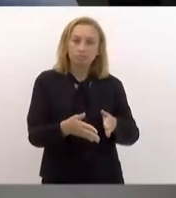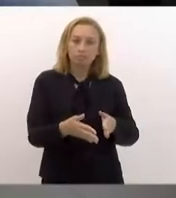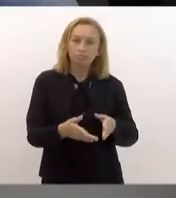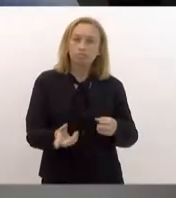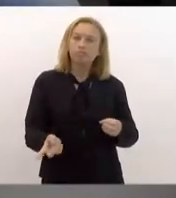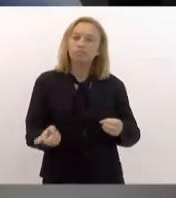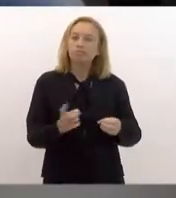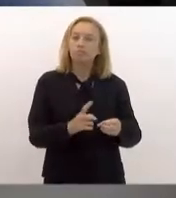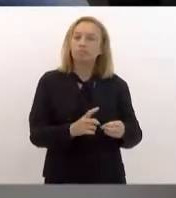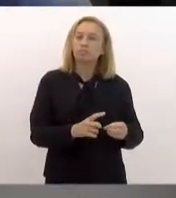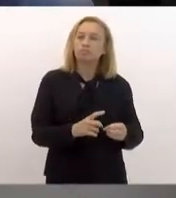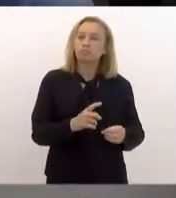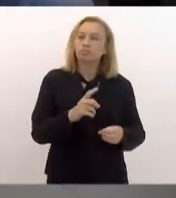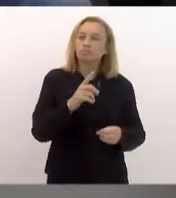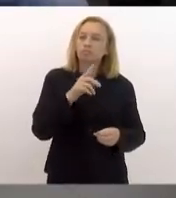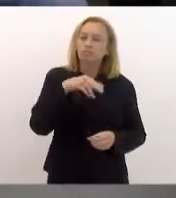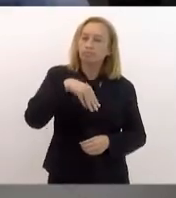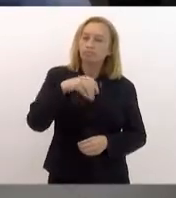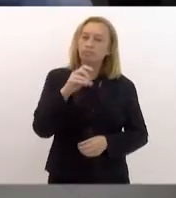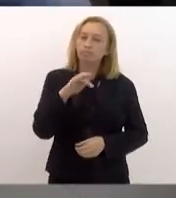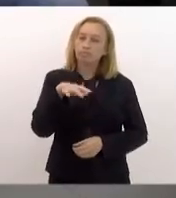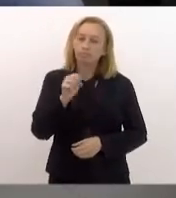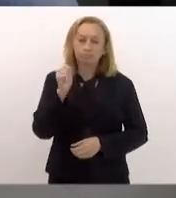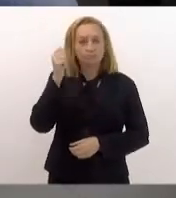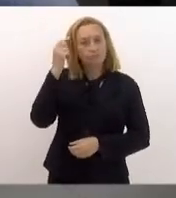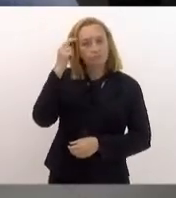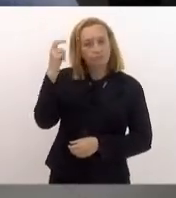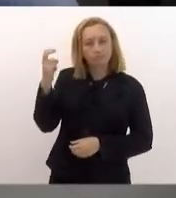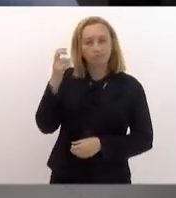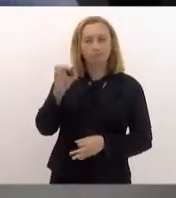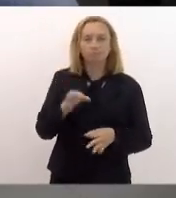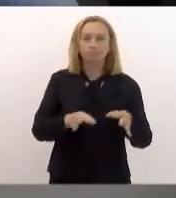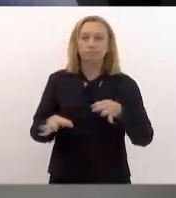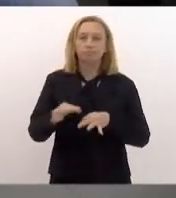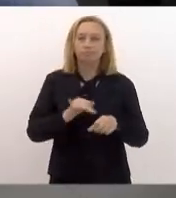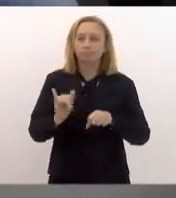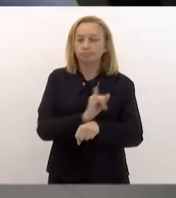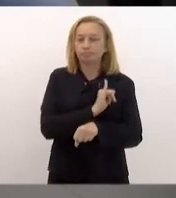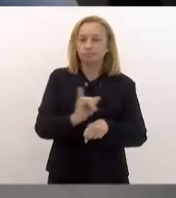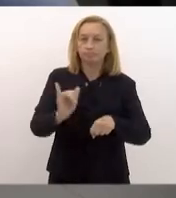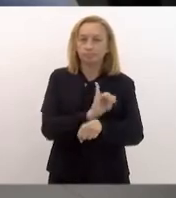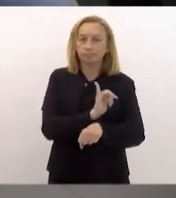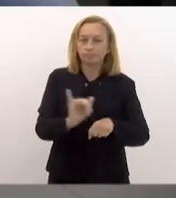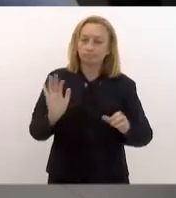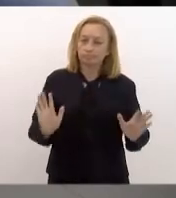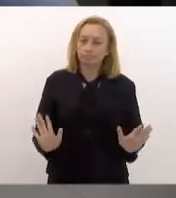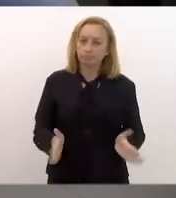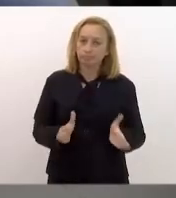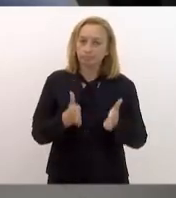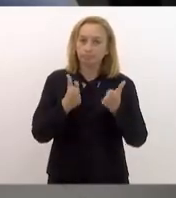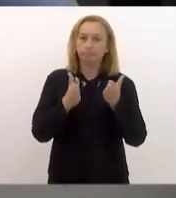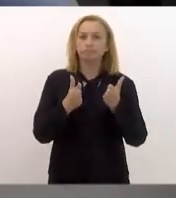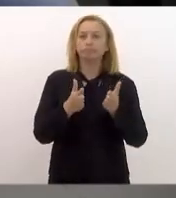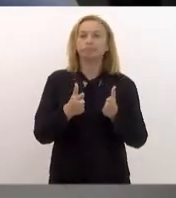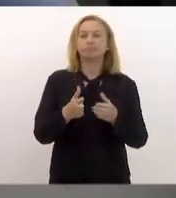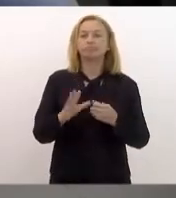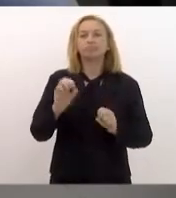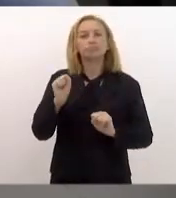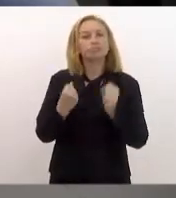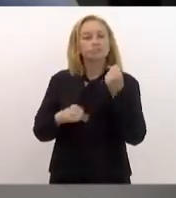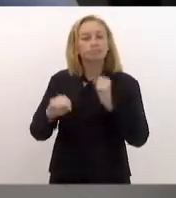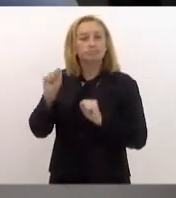Metrópole Inteligente, que fala de fazer um planejamento específico para incentivar a instalação de